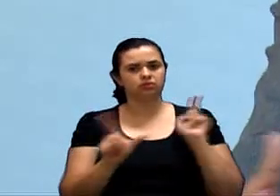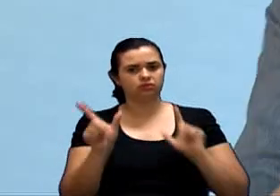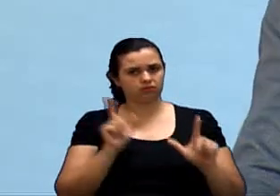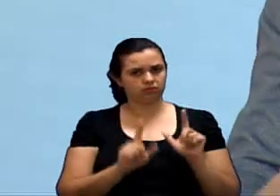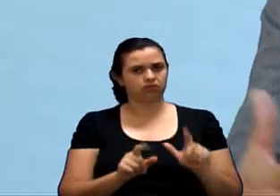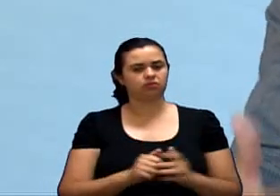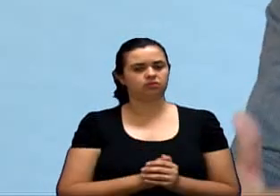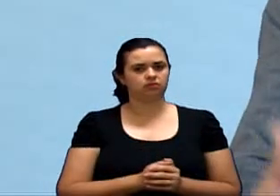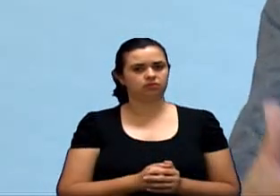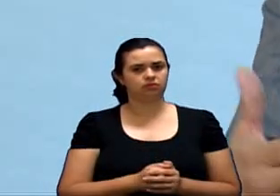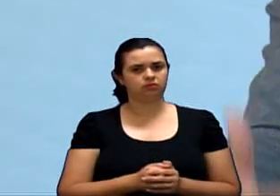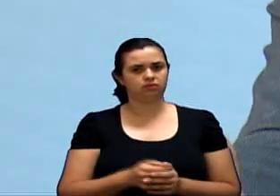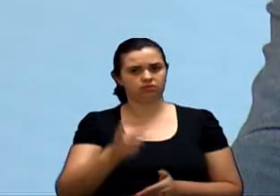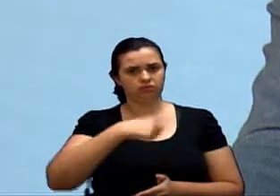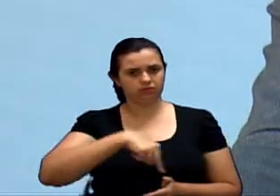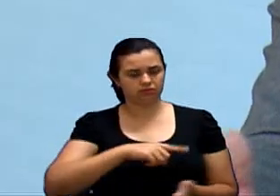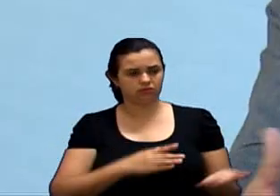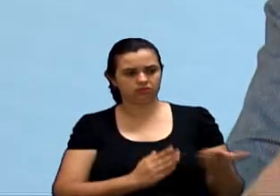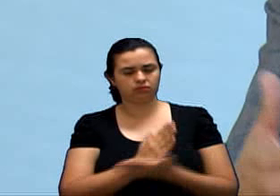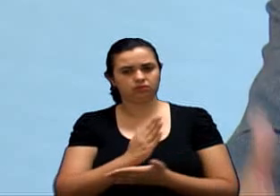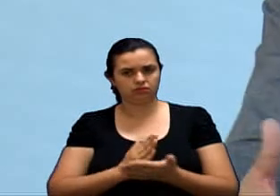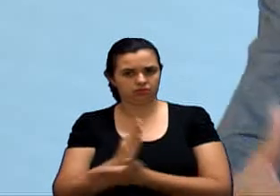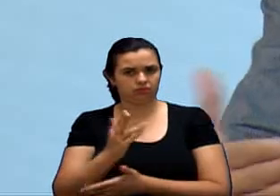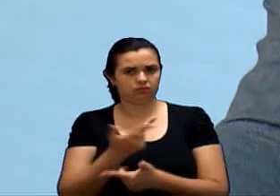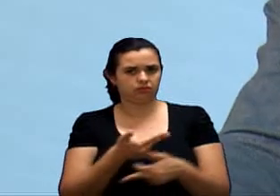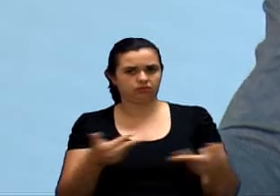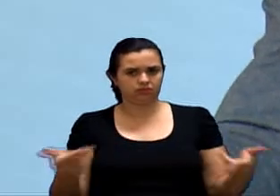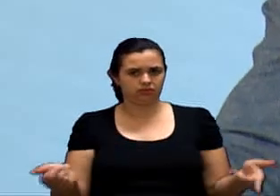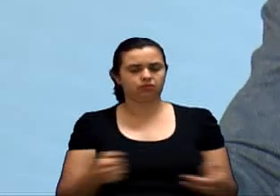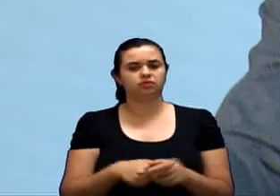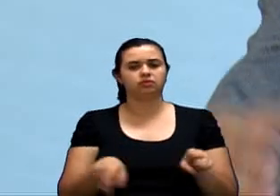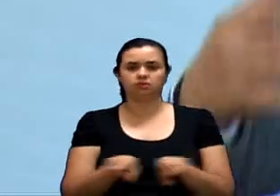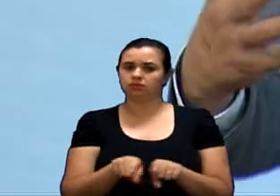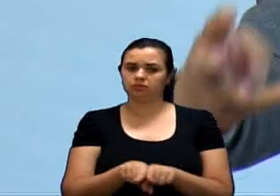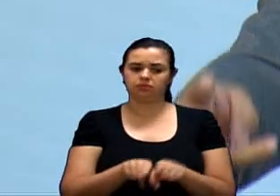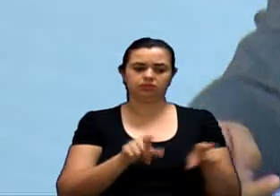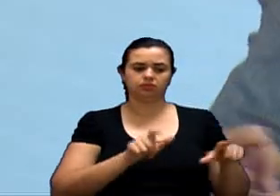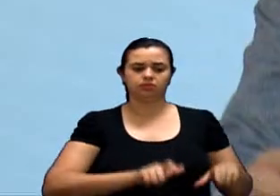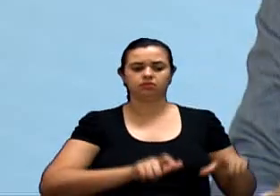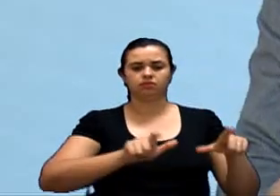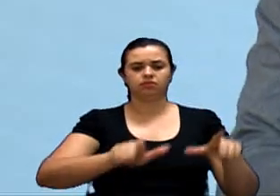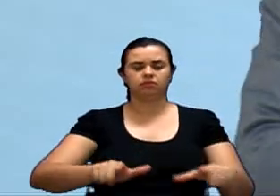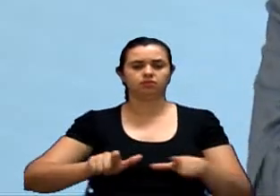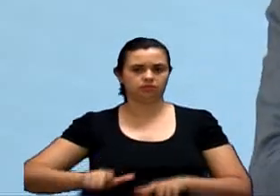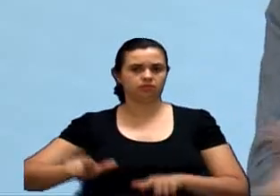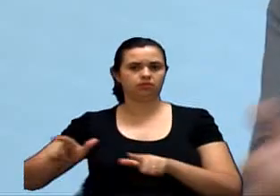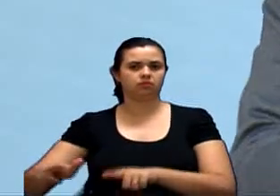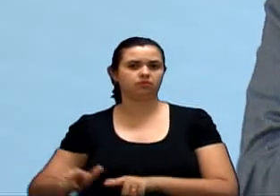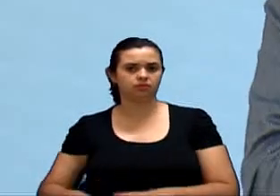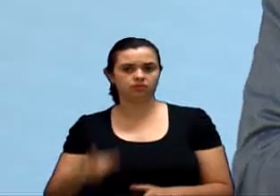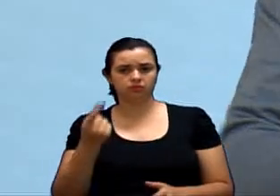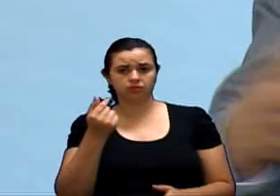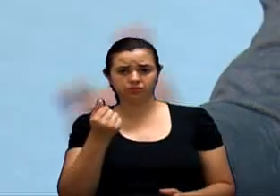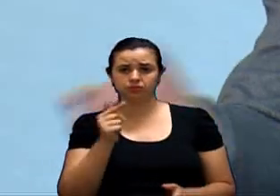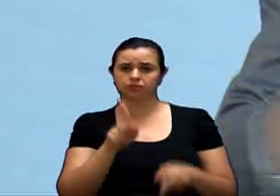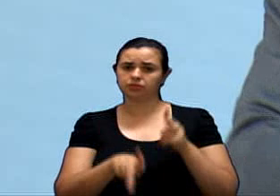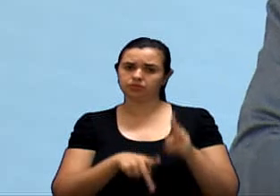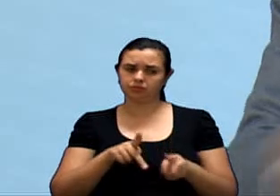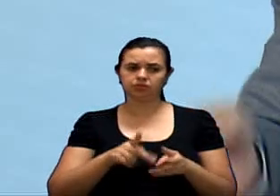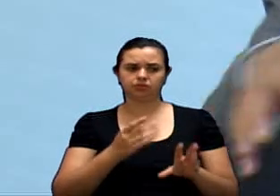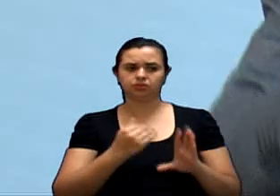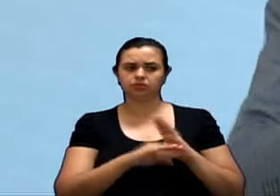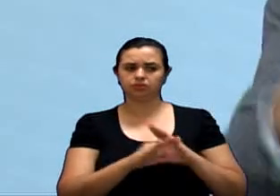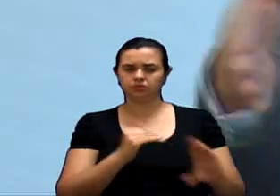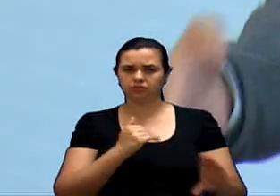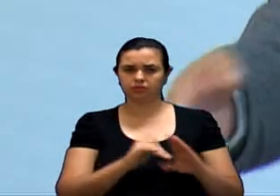na Câmara, nós estamos conseguindo que vários espaços sejam ocupados com emendas impositivas, seja de qualquer deputado